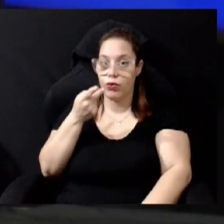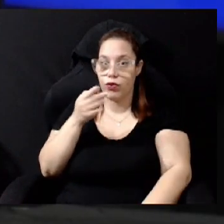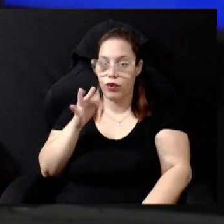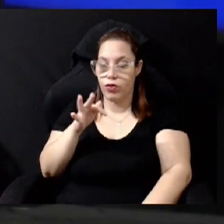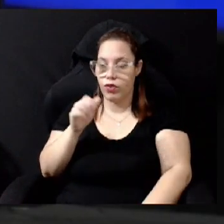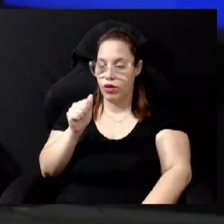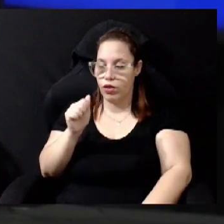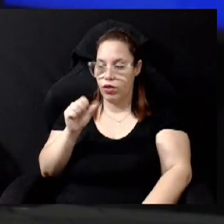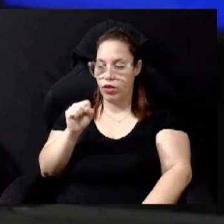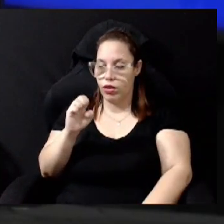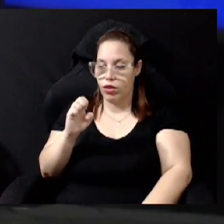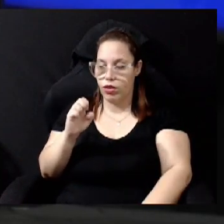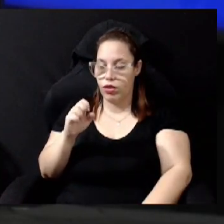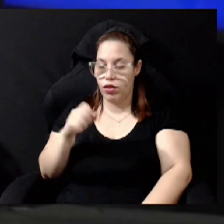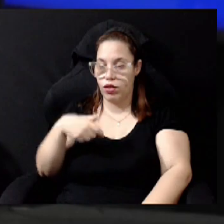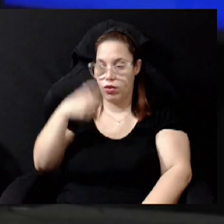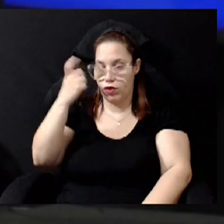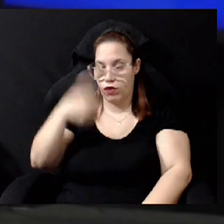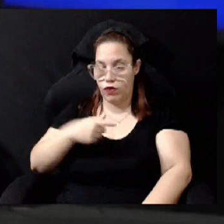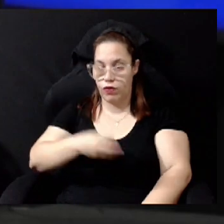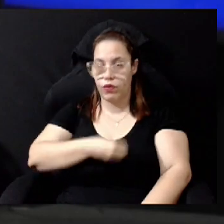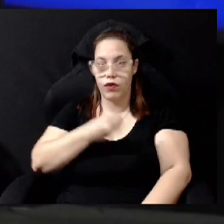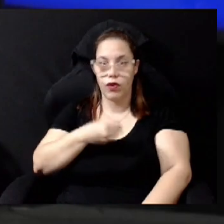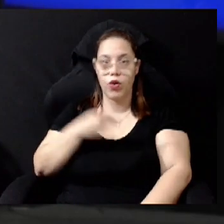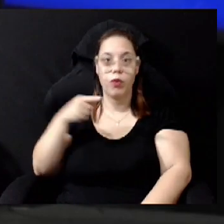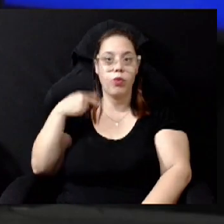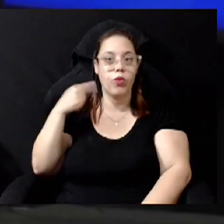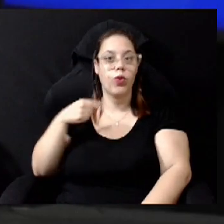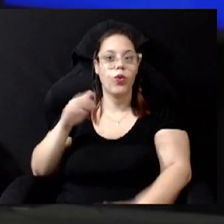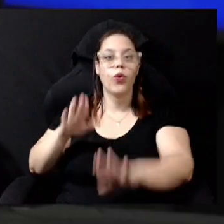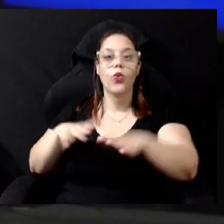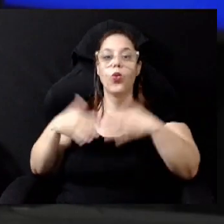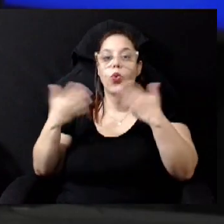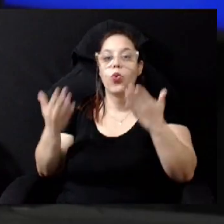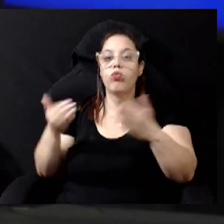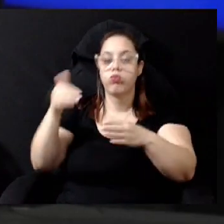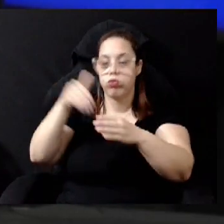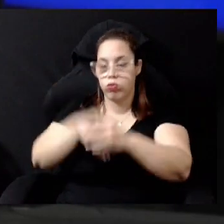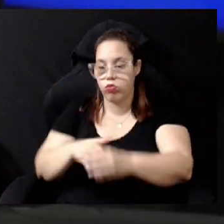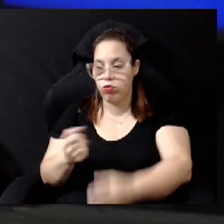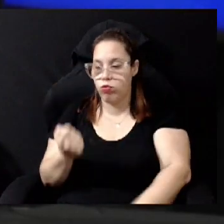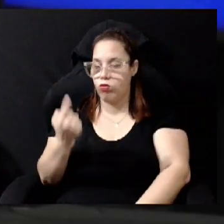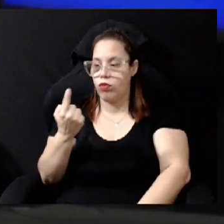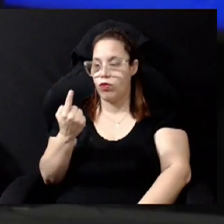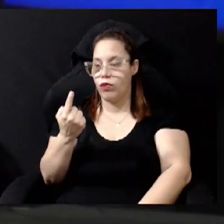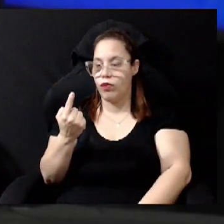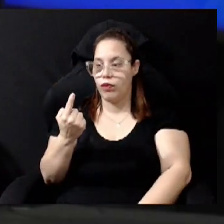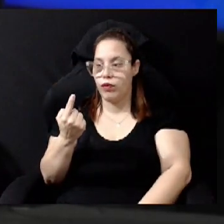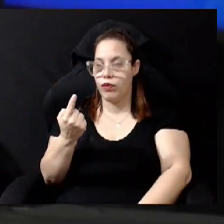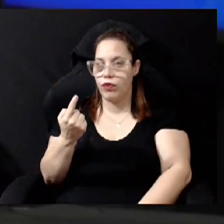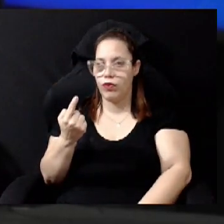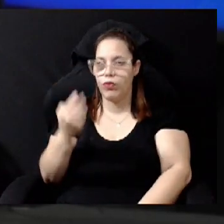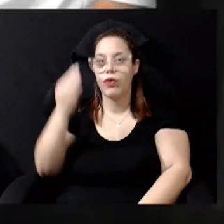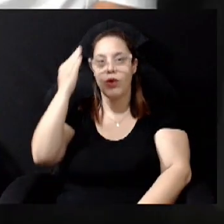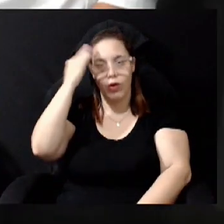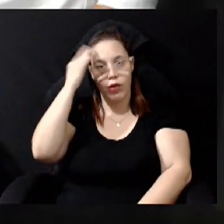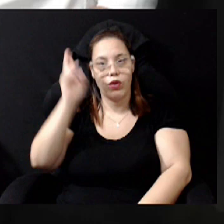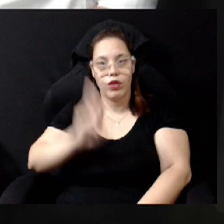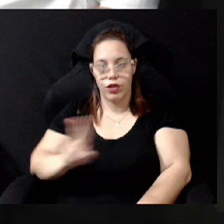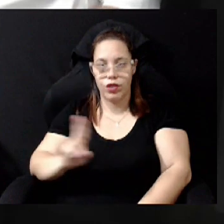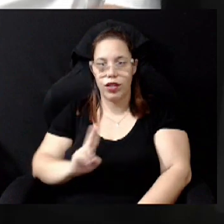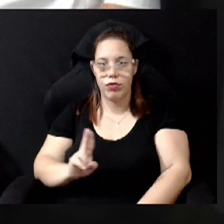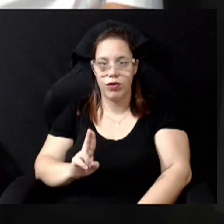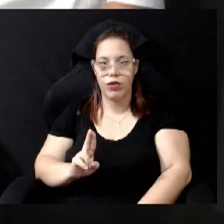a vida pessoal, agora sobre a vida política. Quando você foi eleito pela primeira vez, e tem pessoas que eu já vi que ainda te chamam assim, Carmo